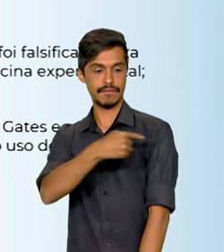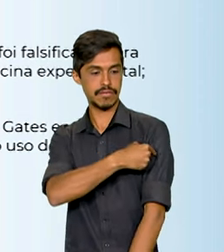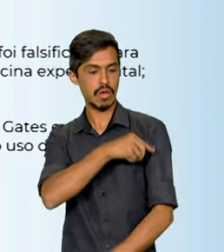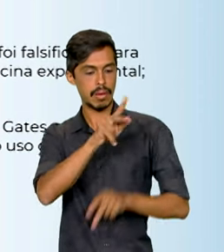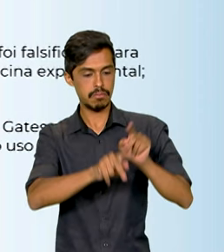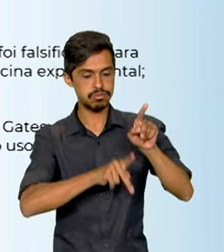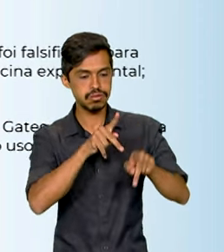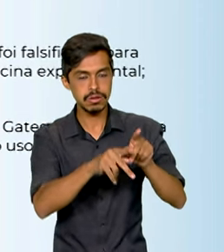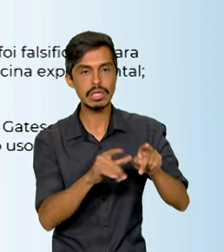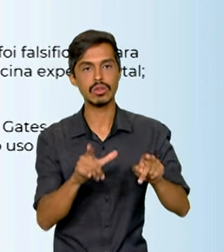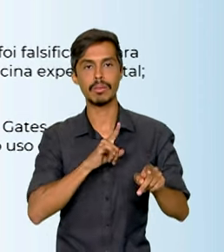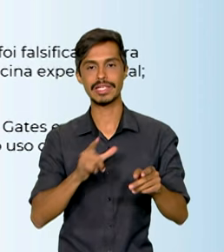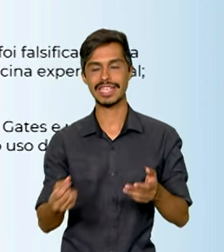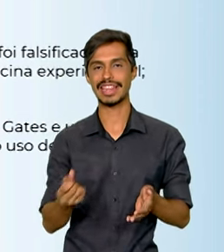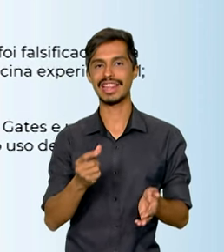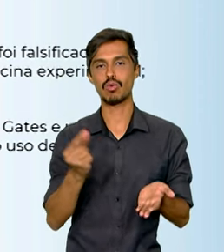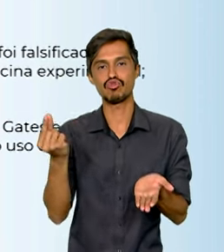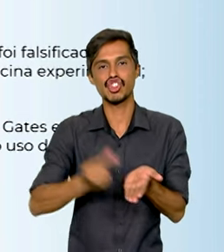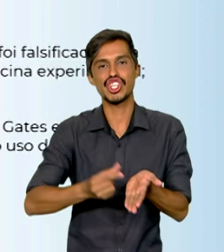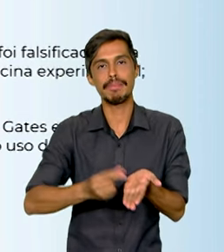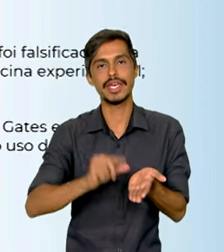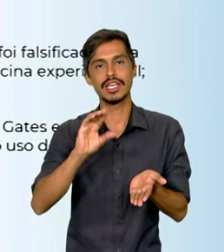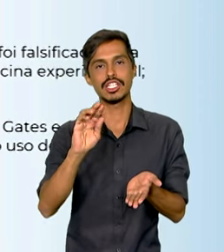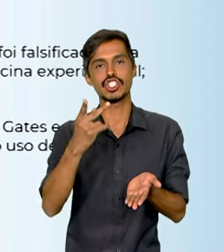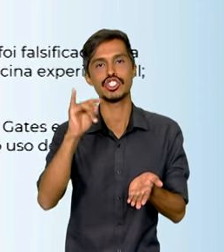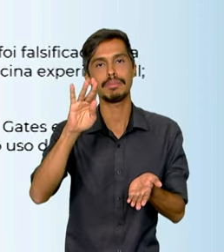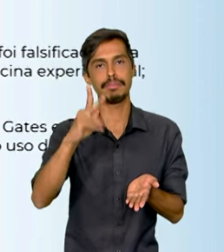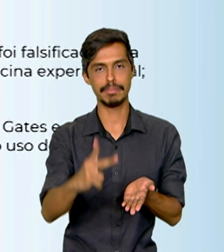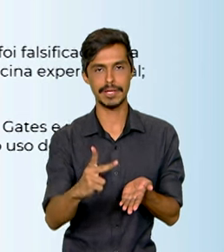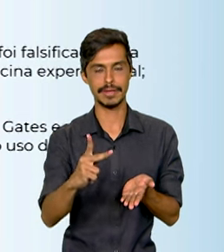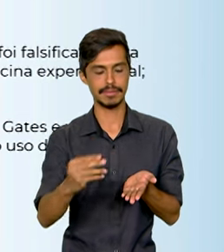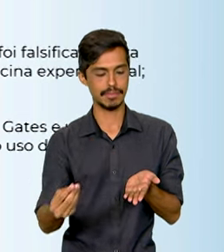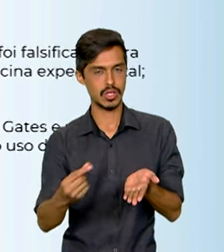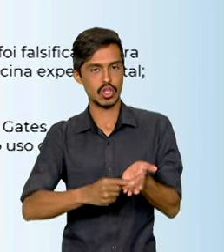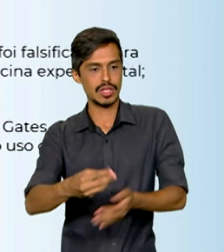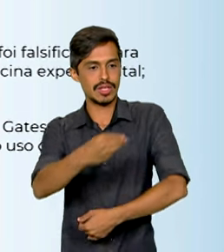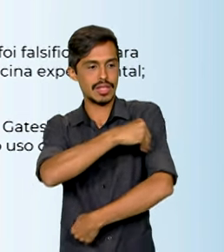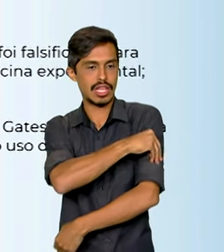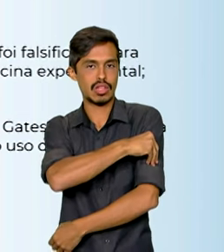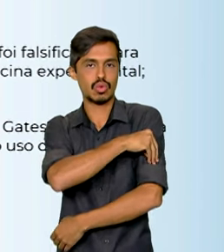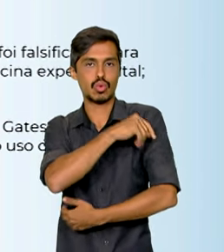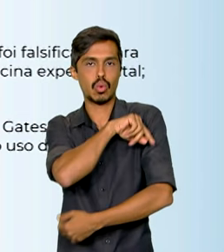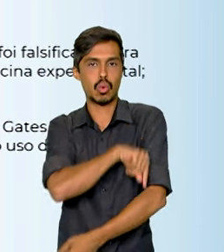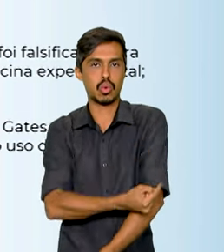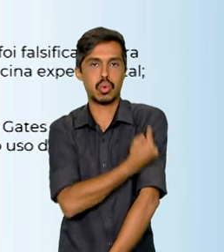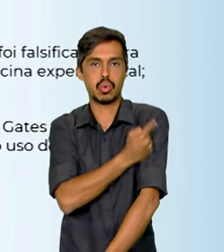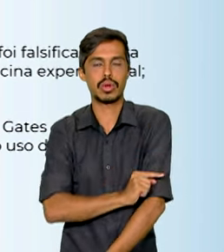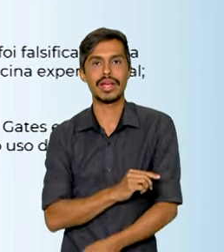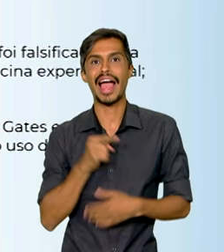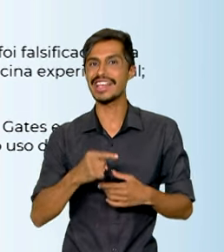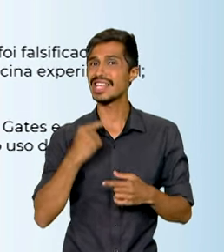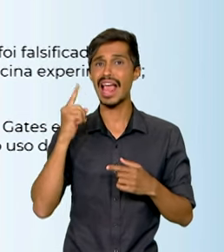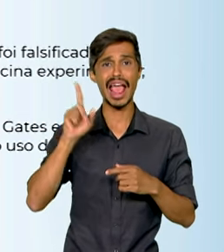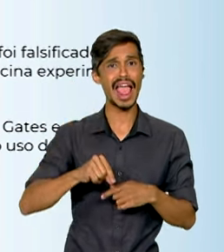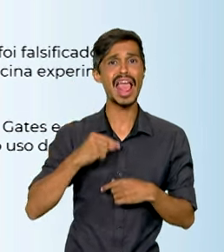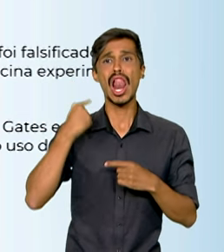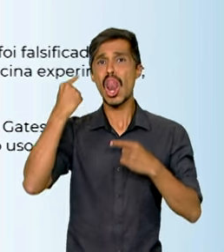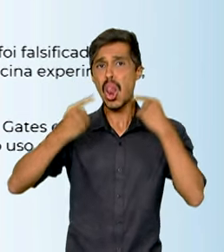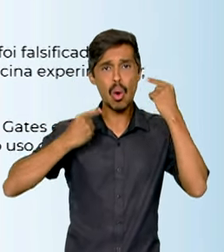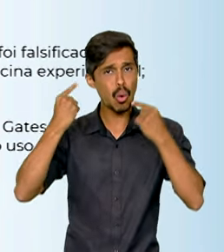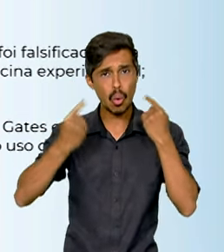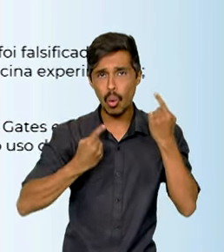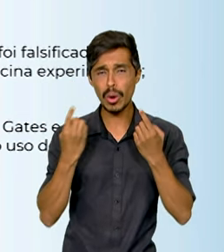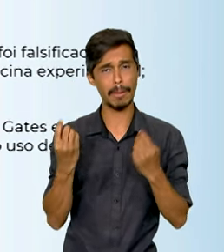passa a ter um chip no corpo. Aí vai pelo lado da loucura total, né, de um mundo de desconfiança que vai